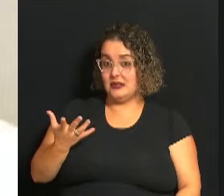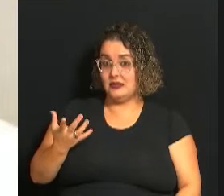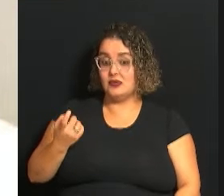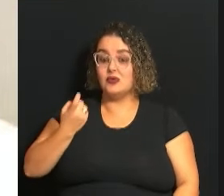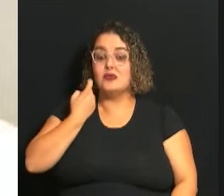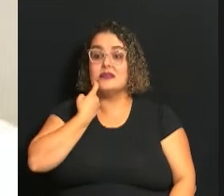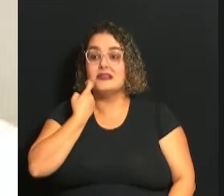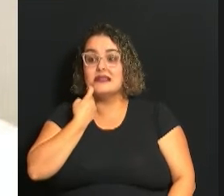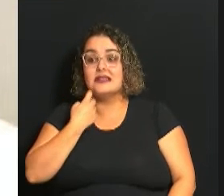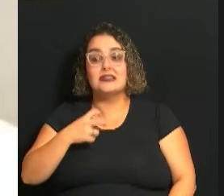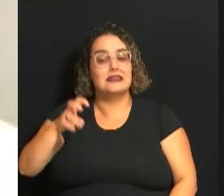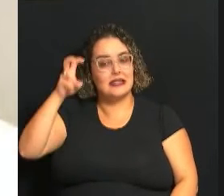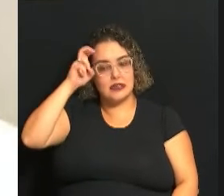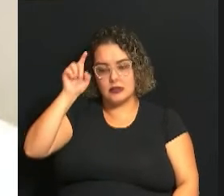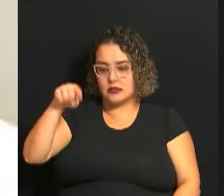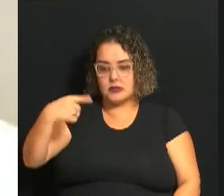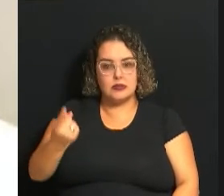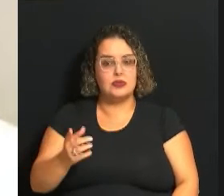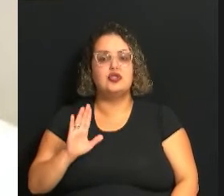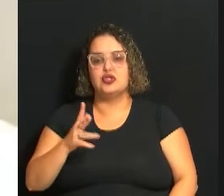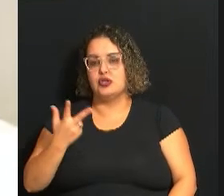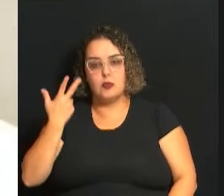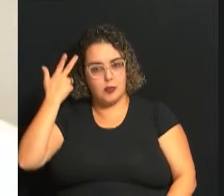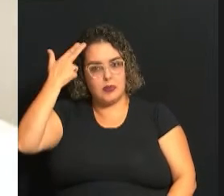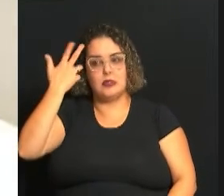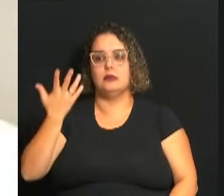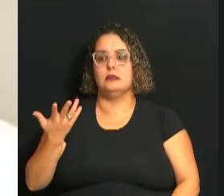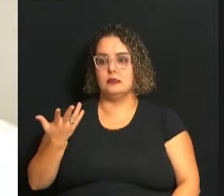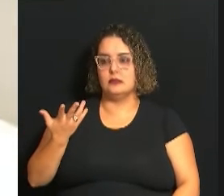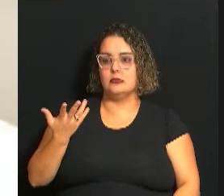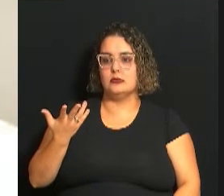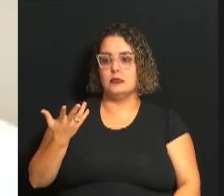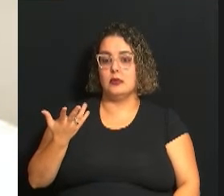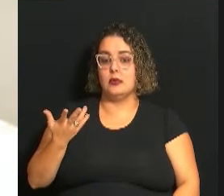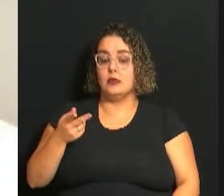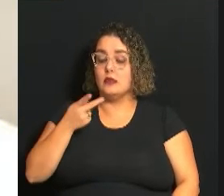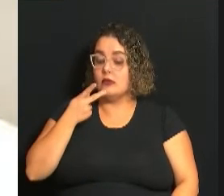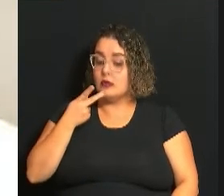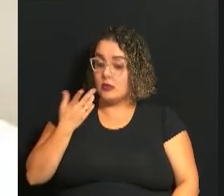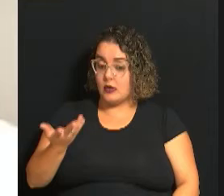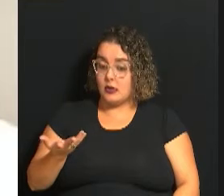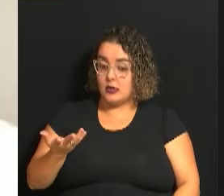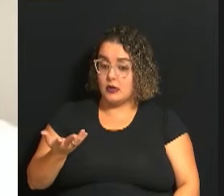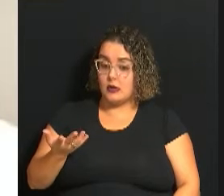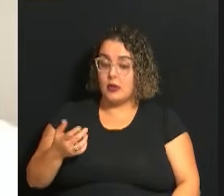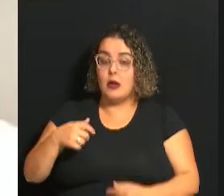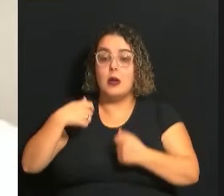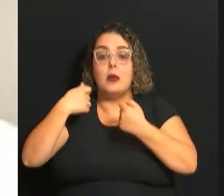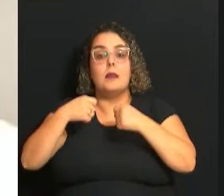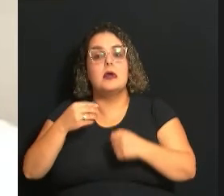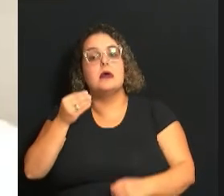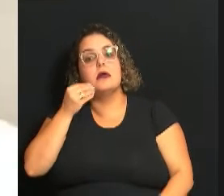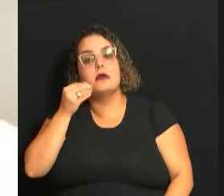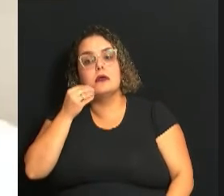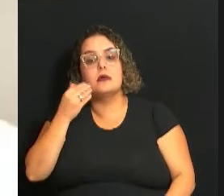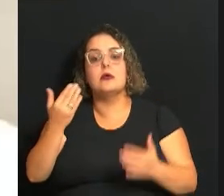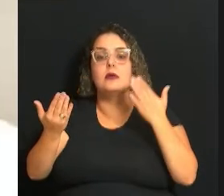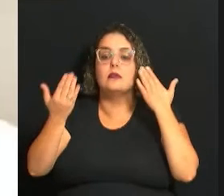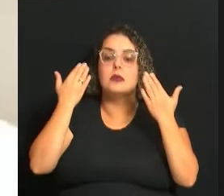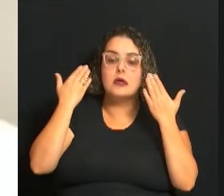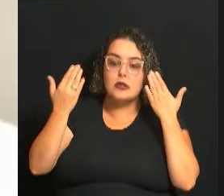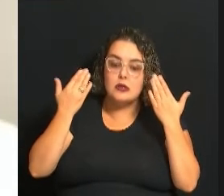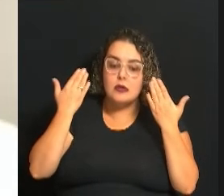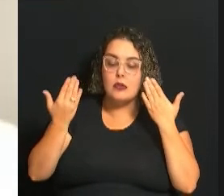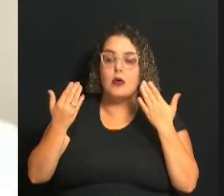na quinta-feira seguinte ele já estava me operando. Então ele falou, a gente precisaria de testes psicológicos, porque